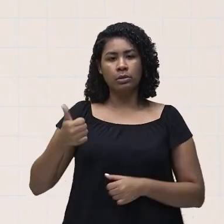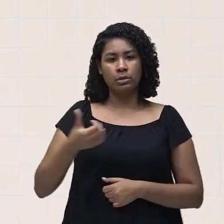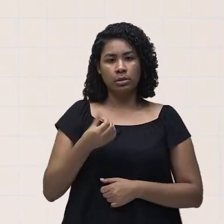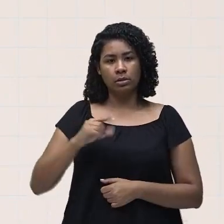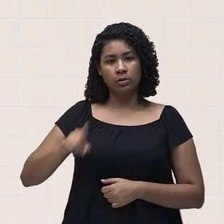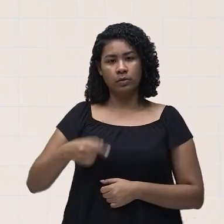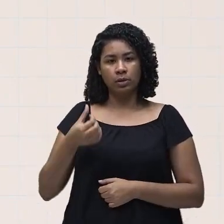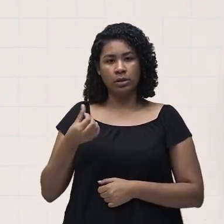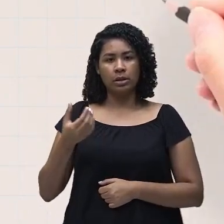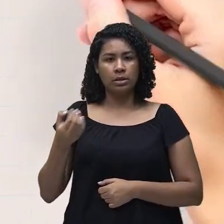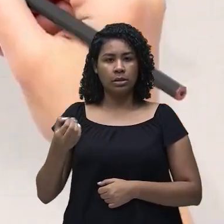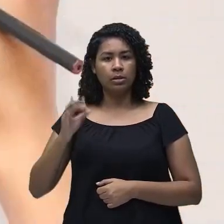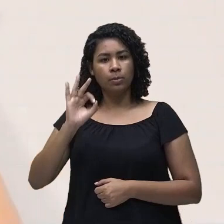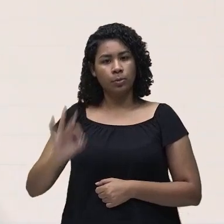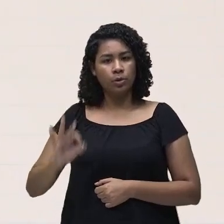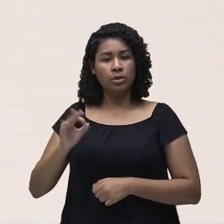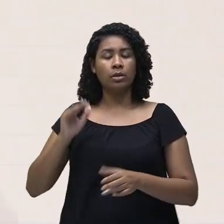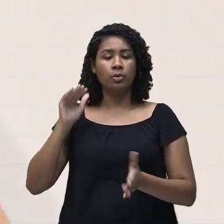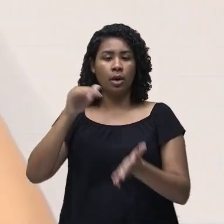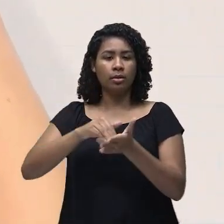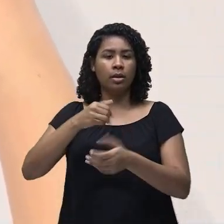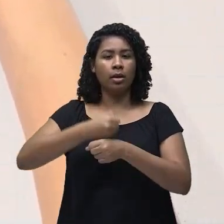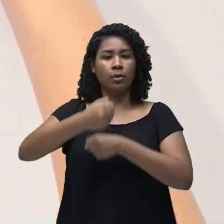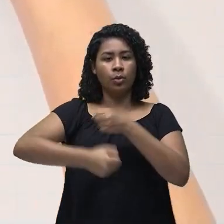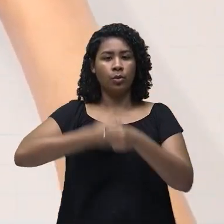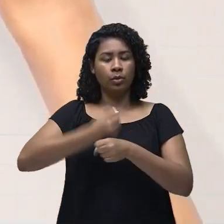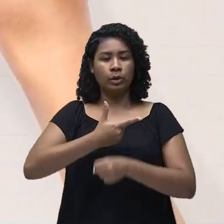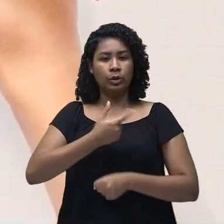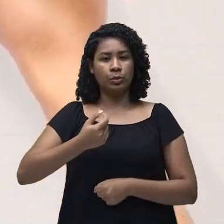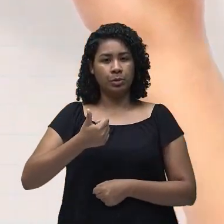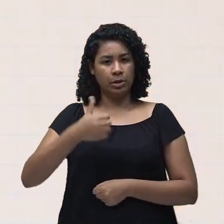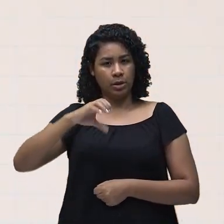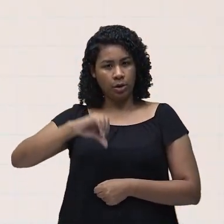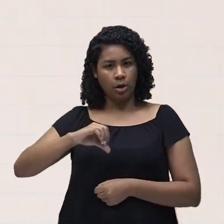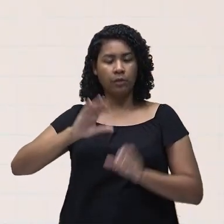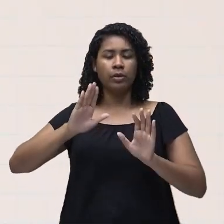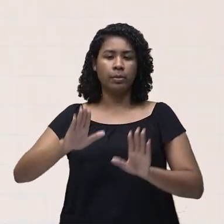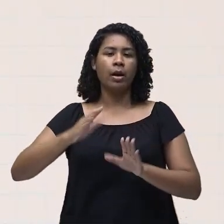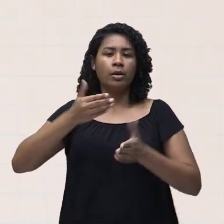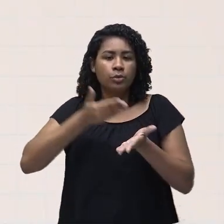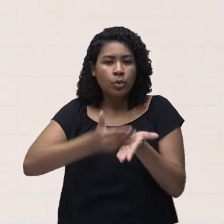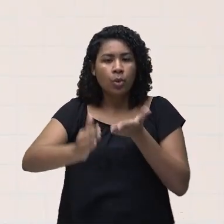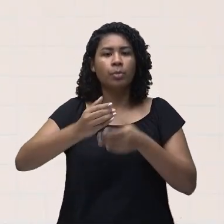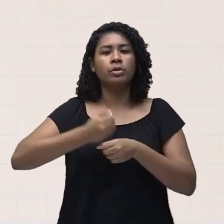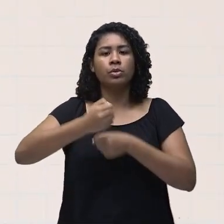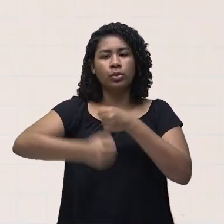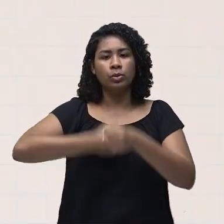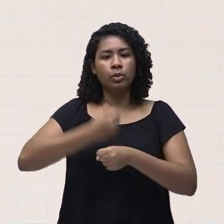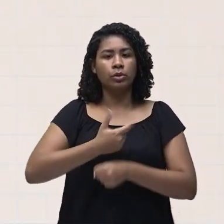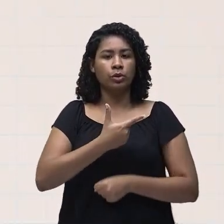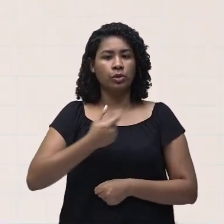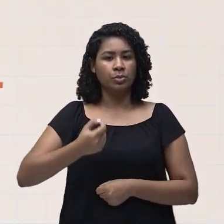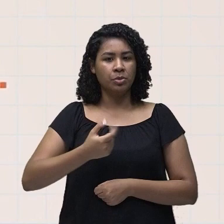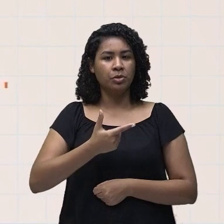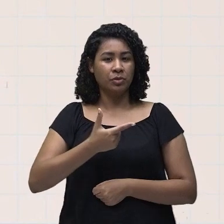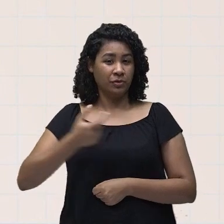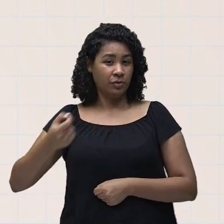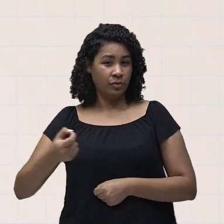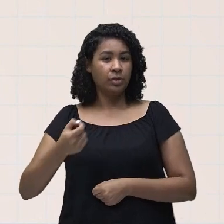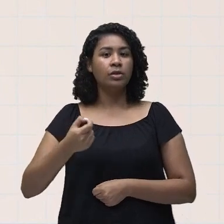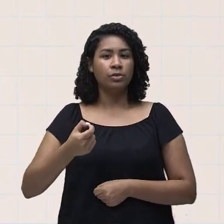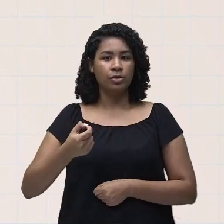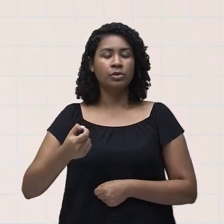16,60% até 2019. Mas a partir de 1º de janeiro de 2020, a cota total de HCFCs